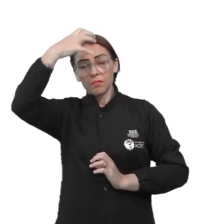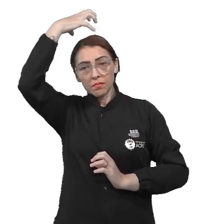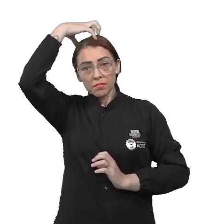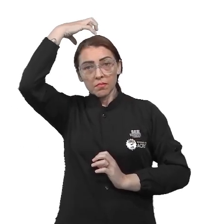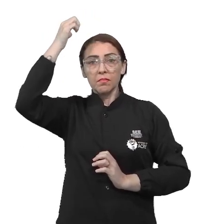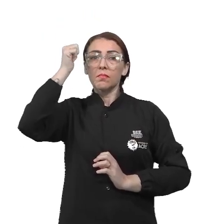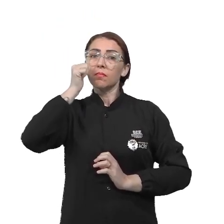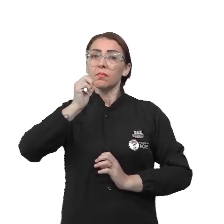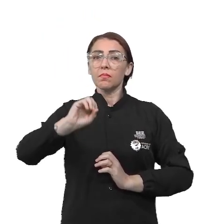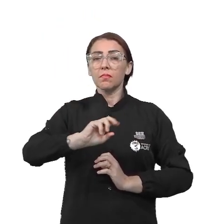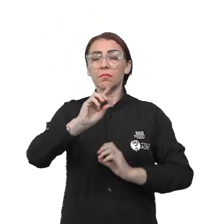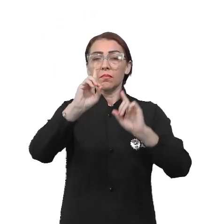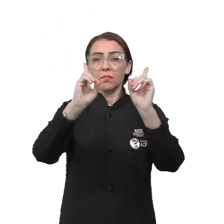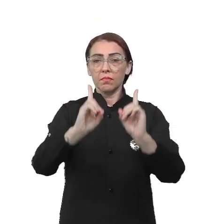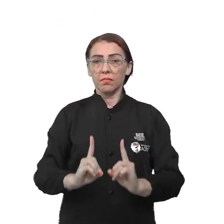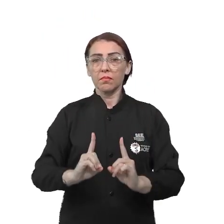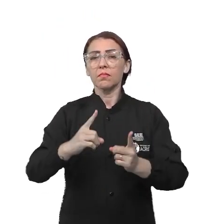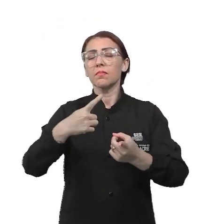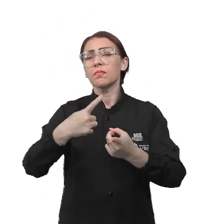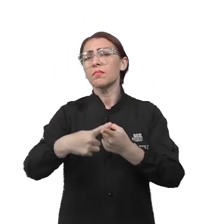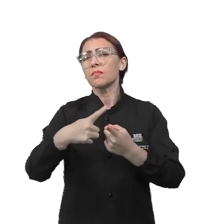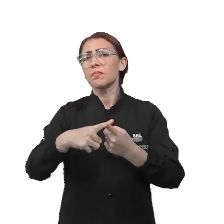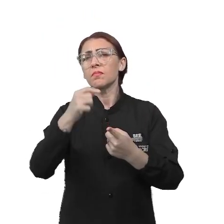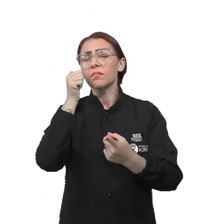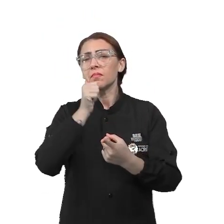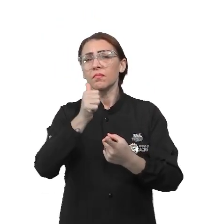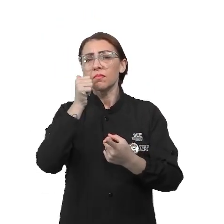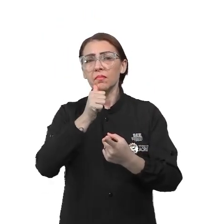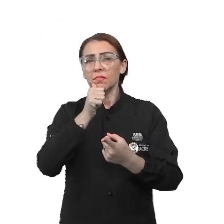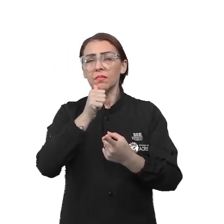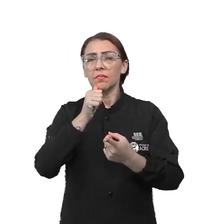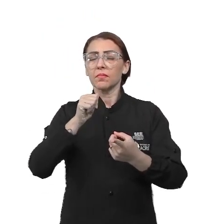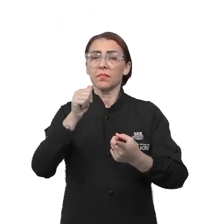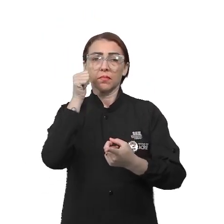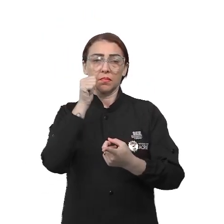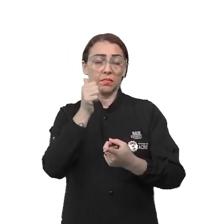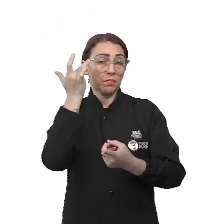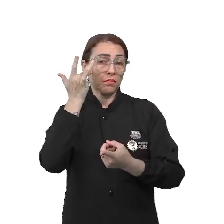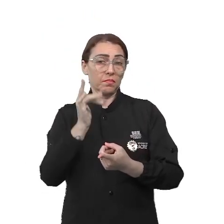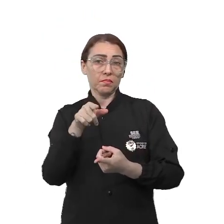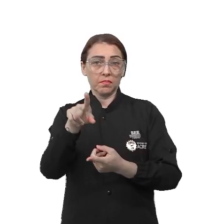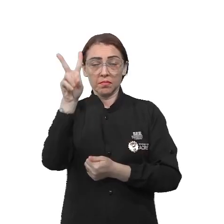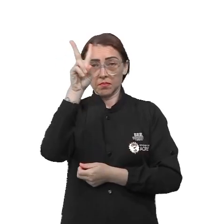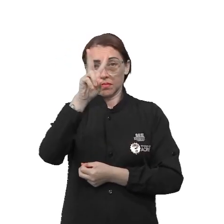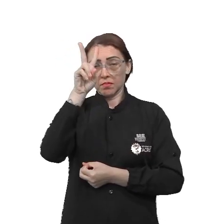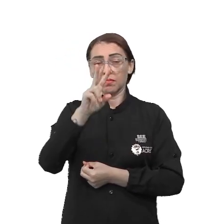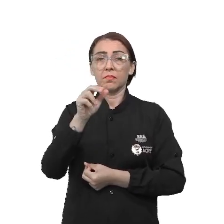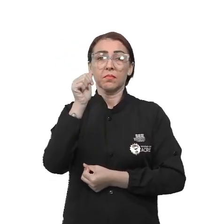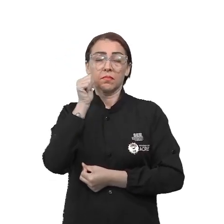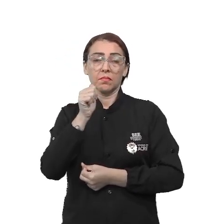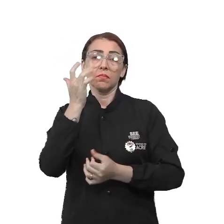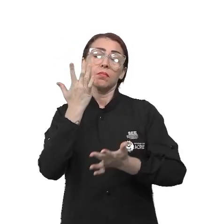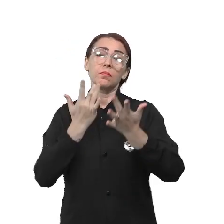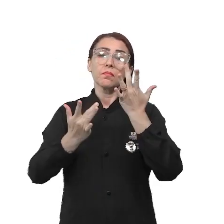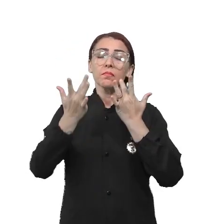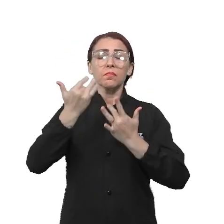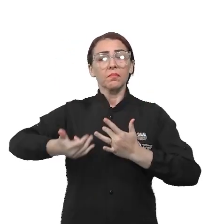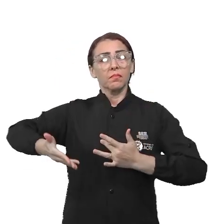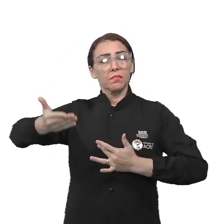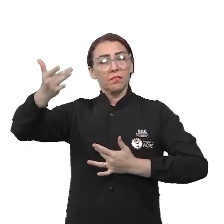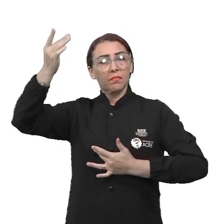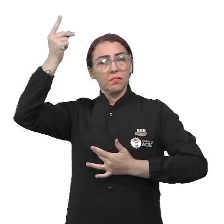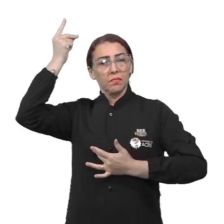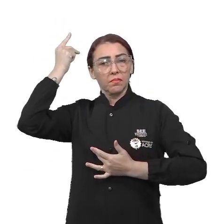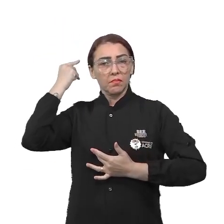mulher ou deus. Porque mulher, as mulheres, né, não sei se vocês lembram, mas as mulheres no teatro primitivo